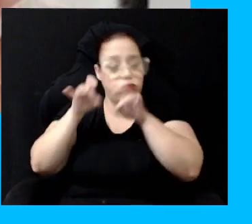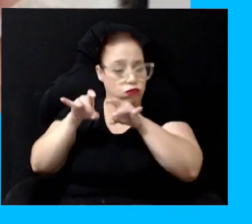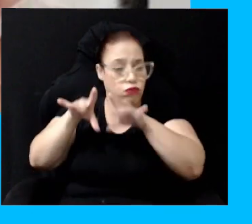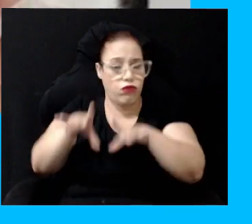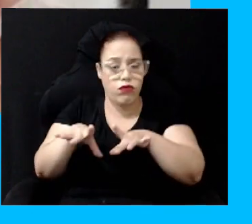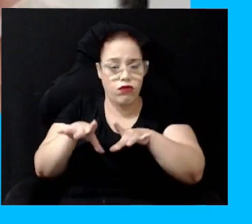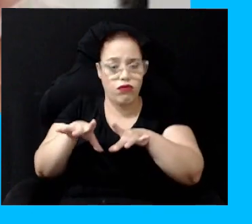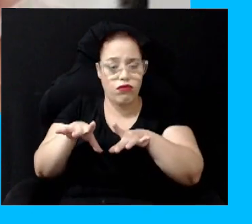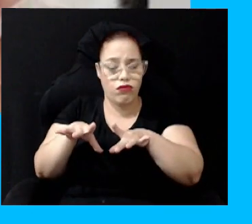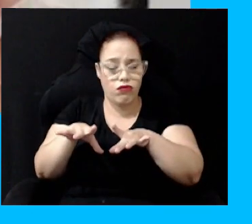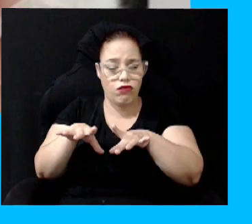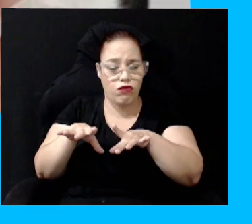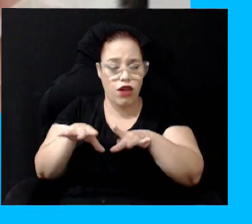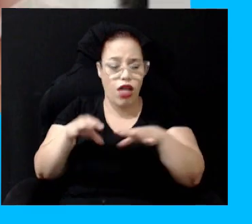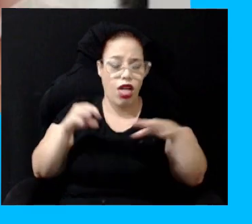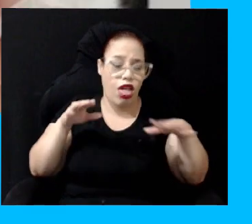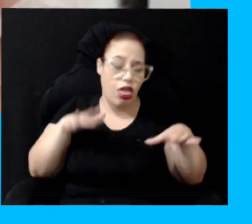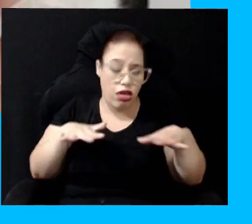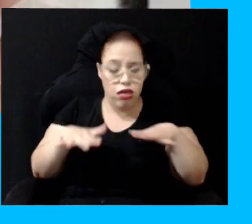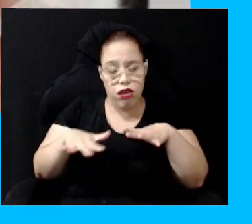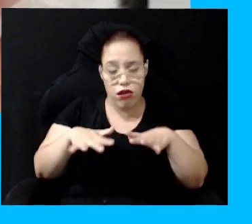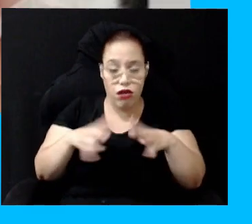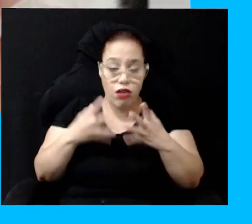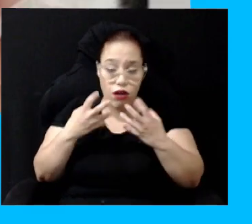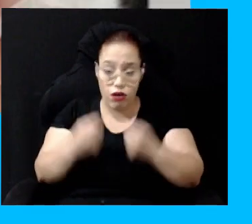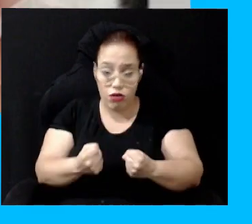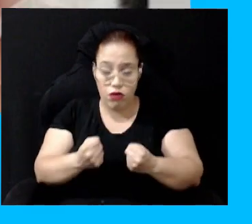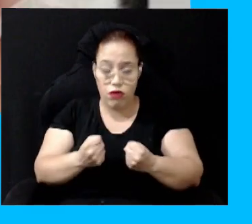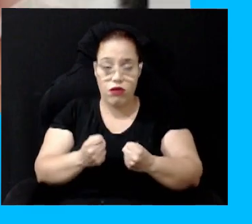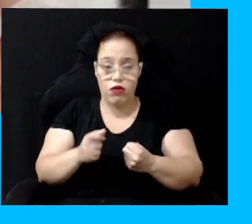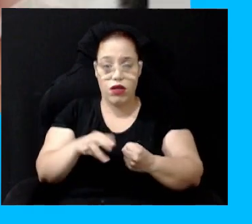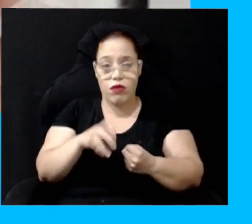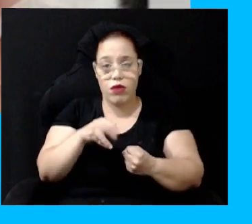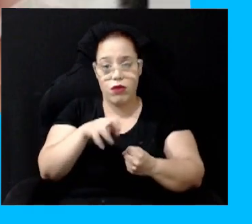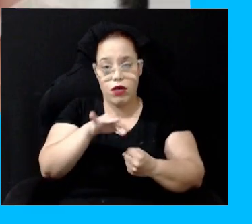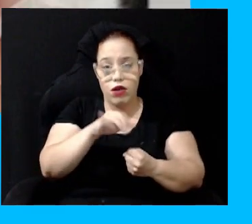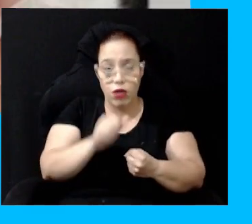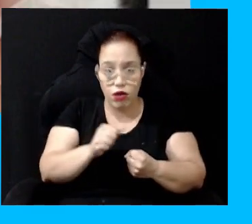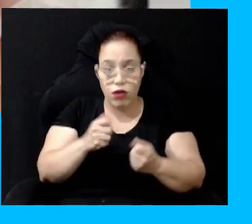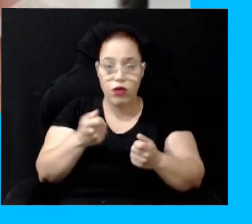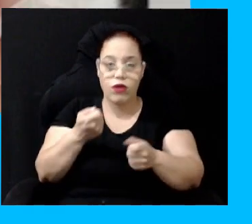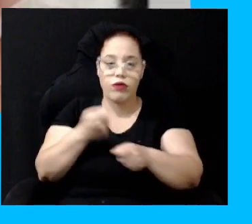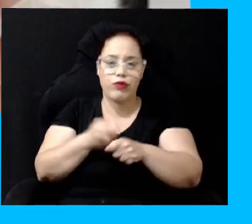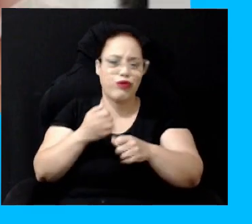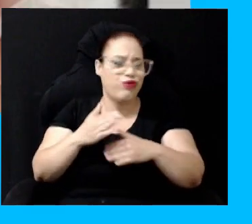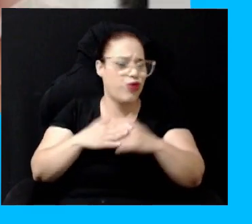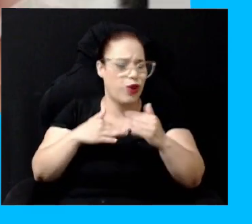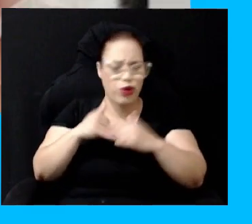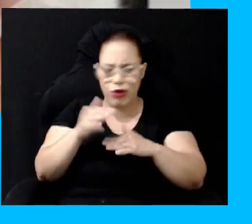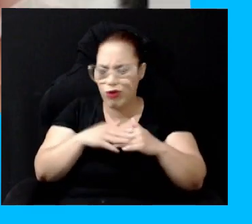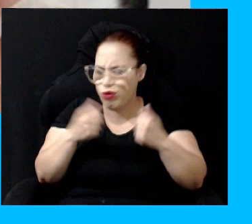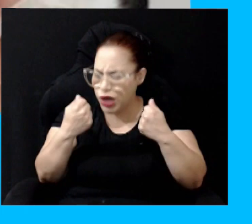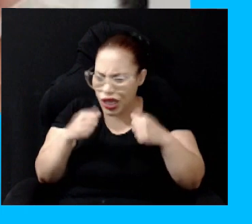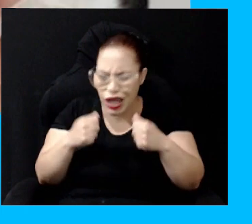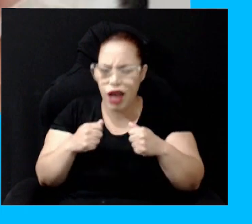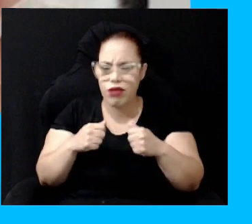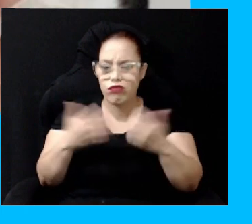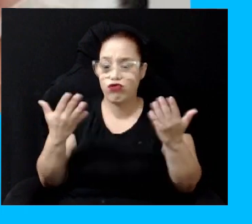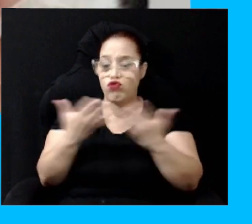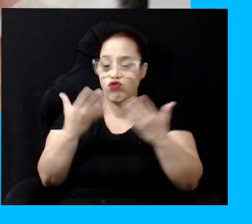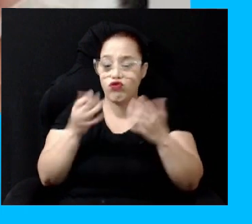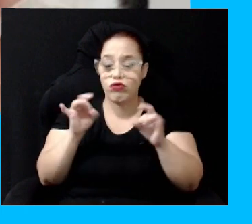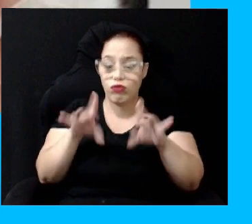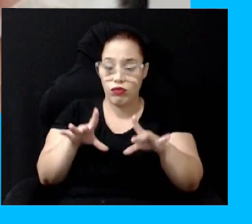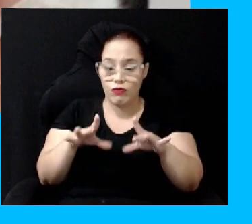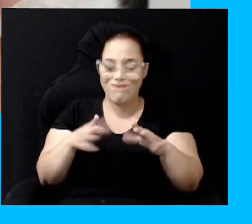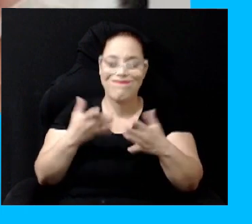extremamente debilitado e acolhido pela equipe do DPBEA para receber todo o tratamento necessário. Agora ele está